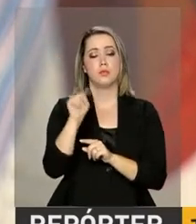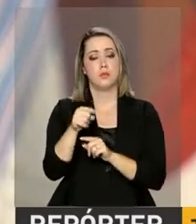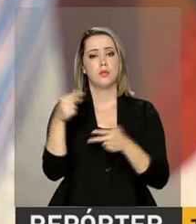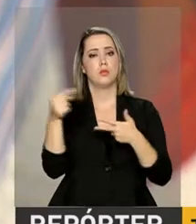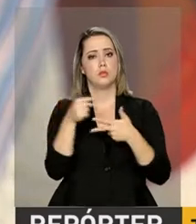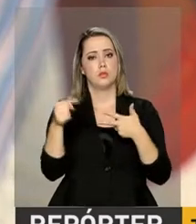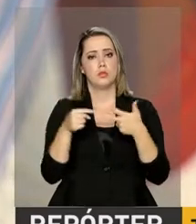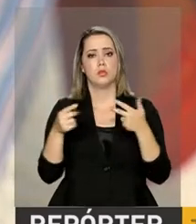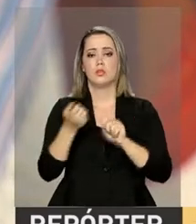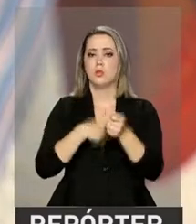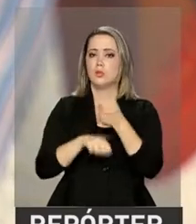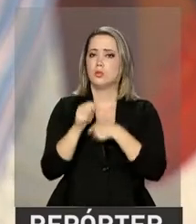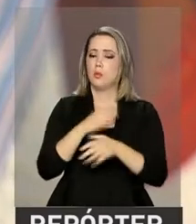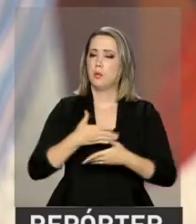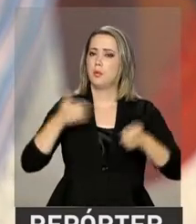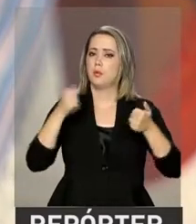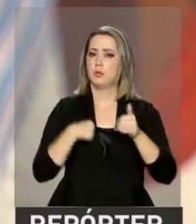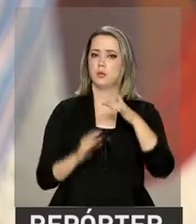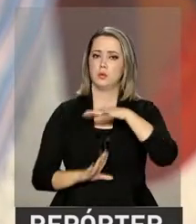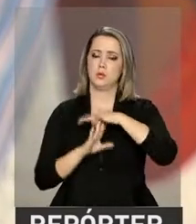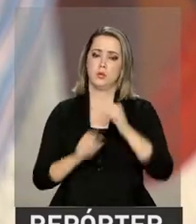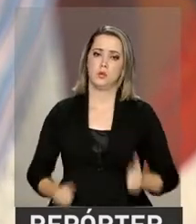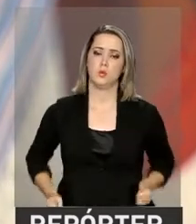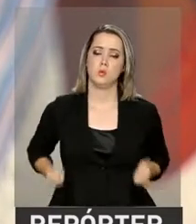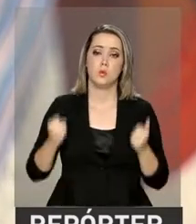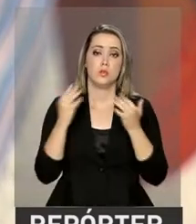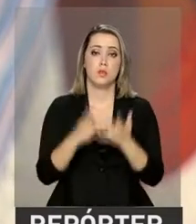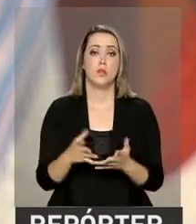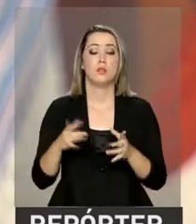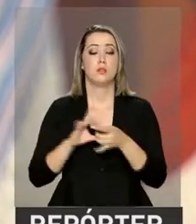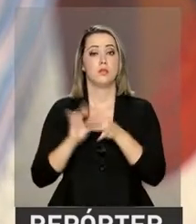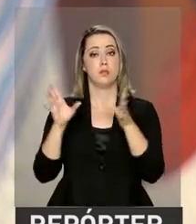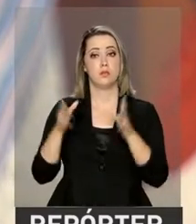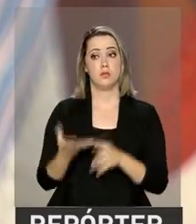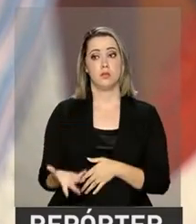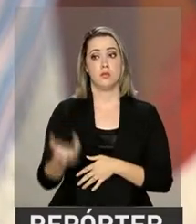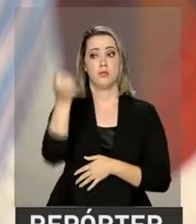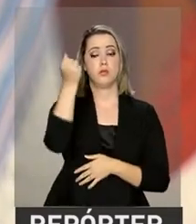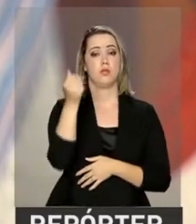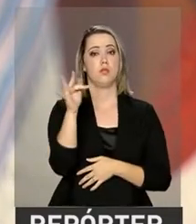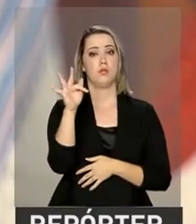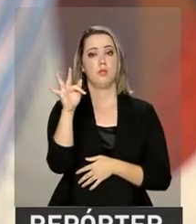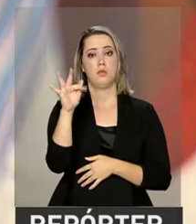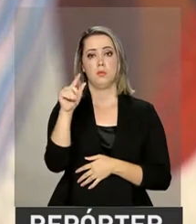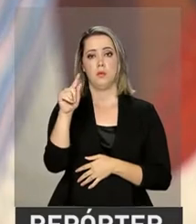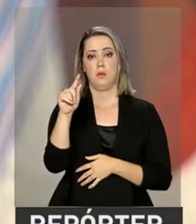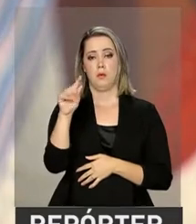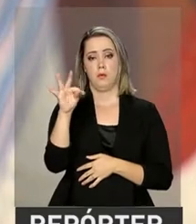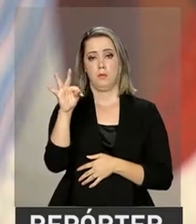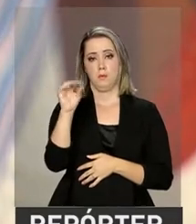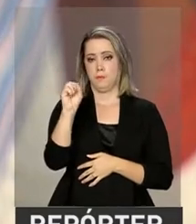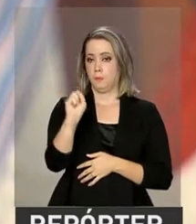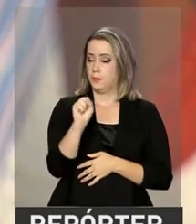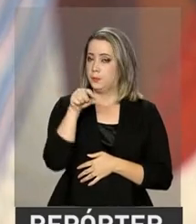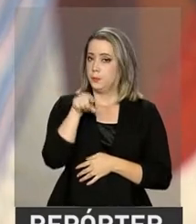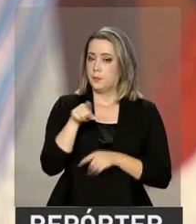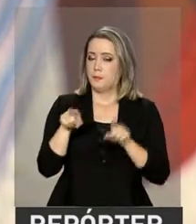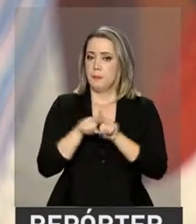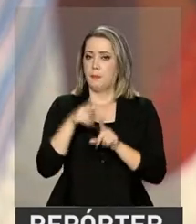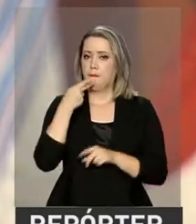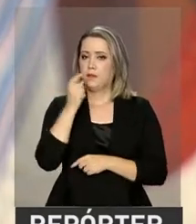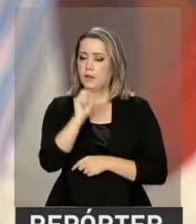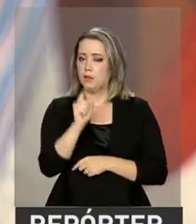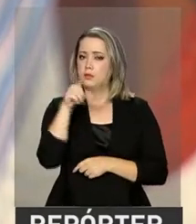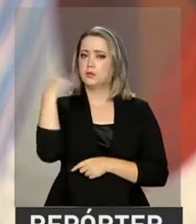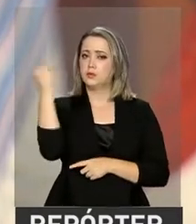como a aprovação do teto para os gastos públicos ea liberação do saque de contas inativas do fgts e mencionou